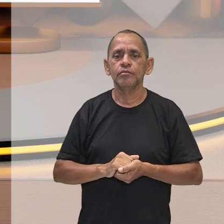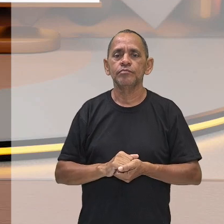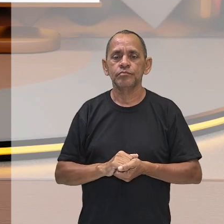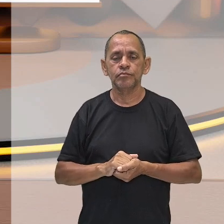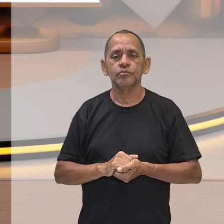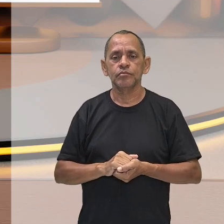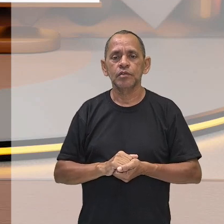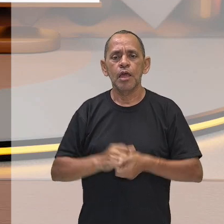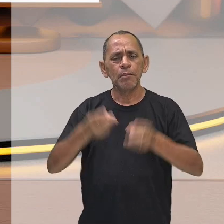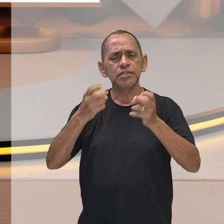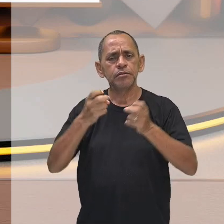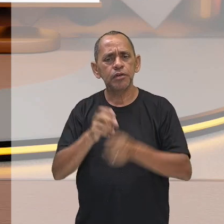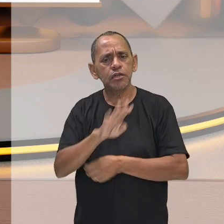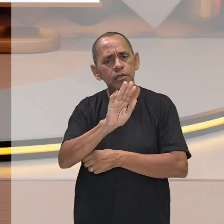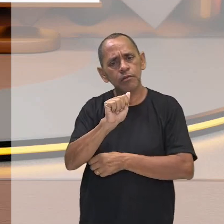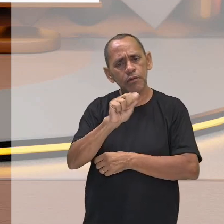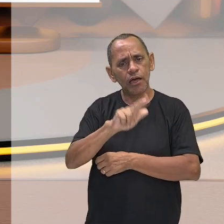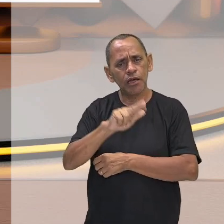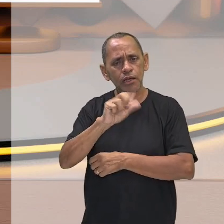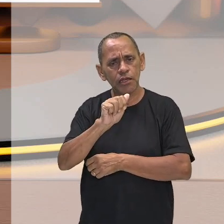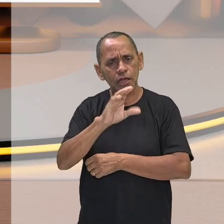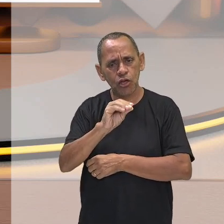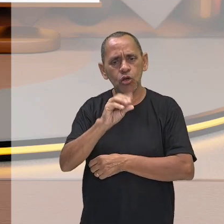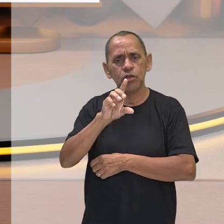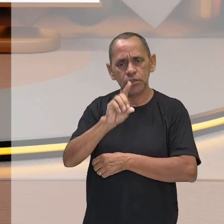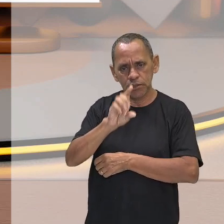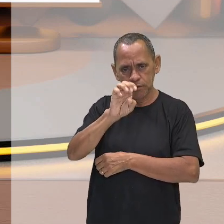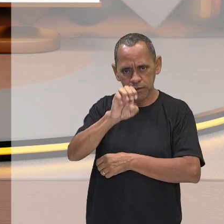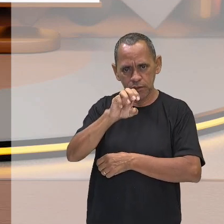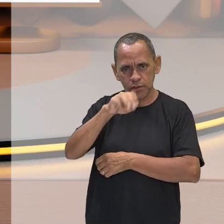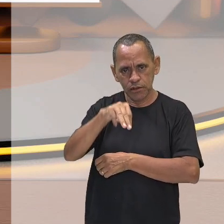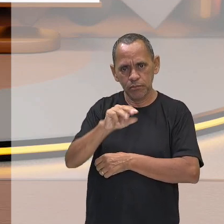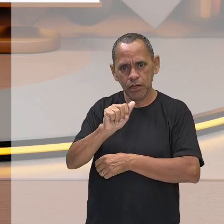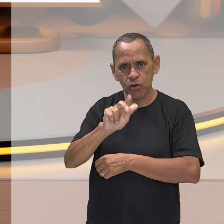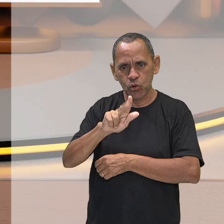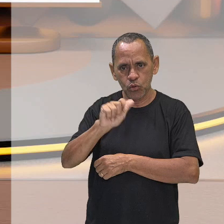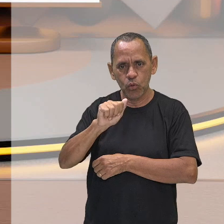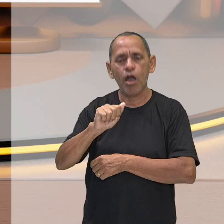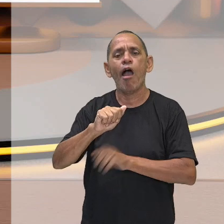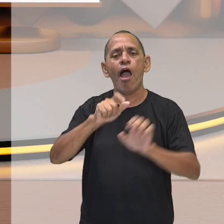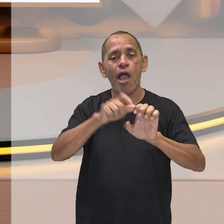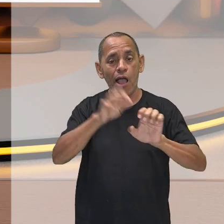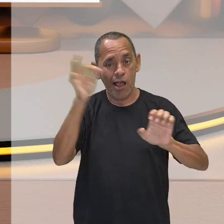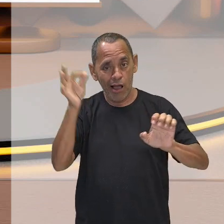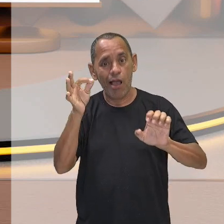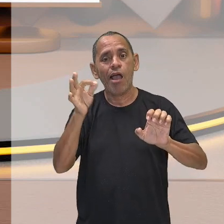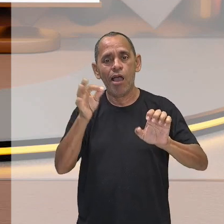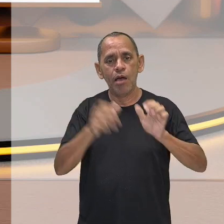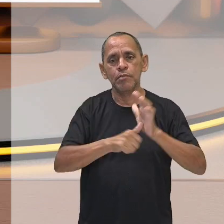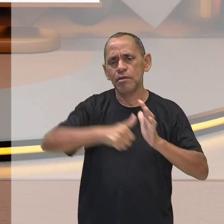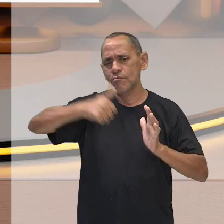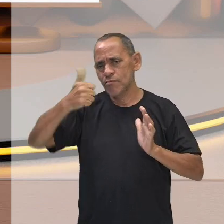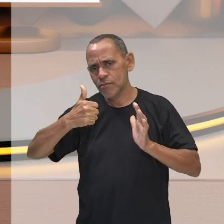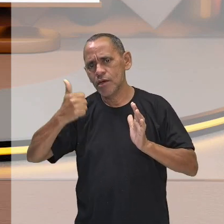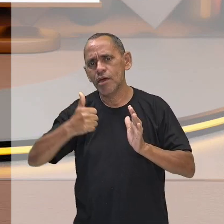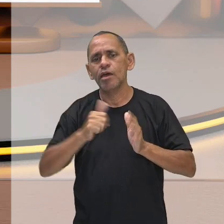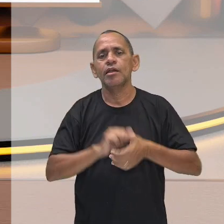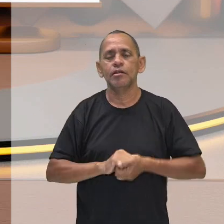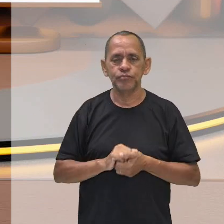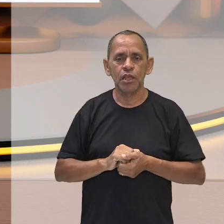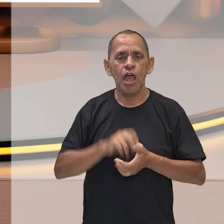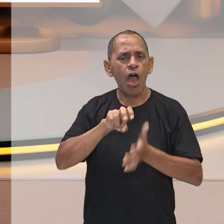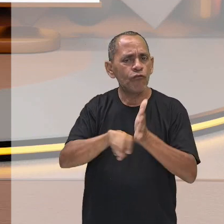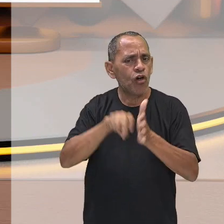Mauá, como eu falei para você, ele estava empreendendo aqui no Brasil e as ferrovias, inclusive, facilitaram muito